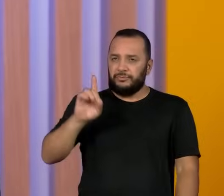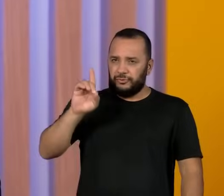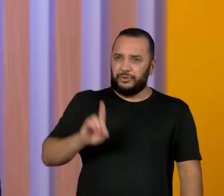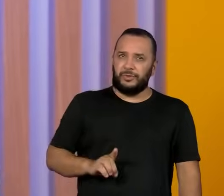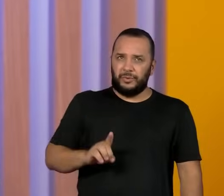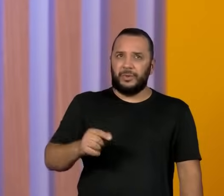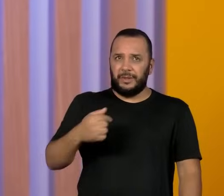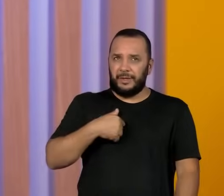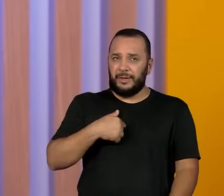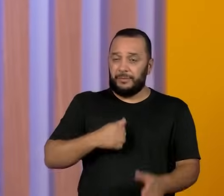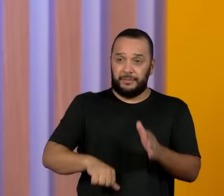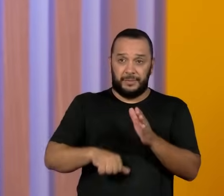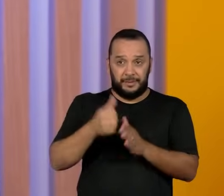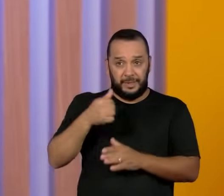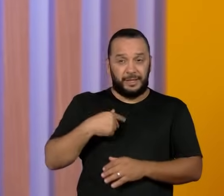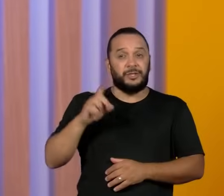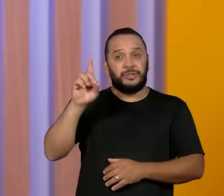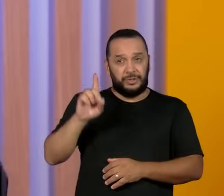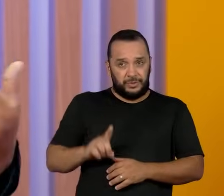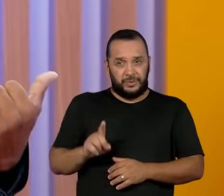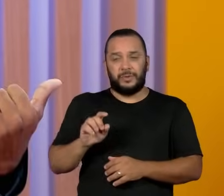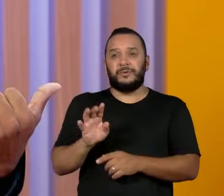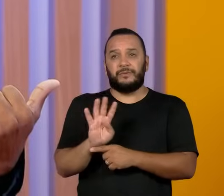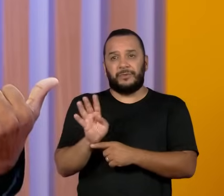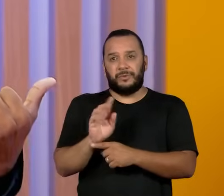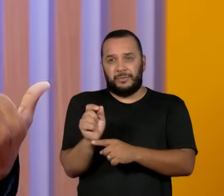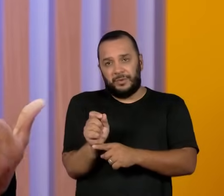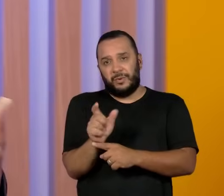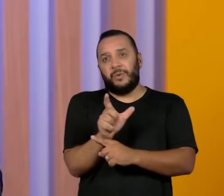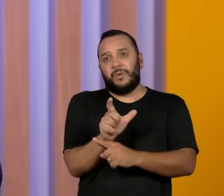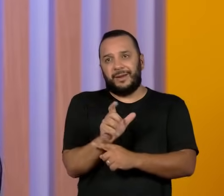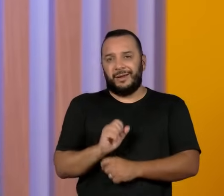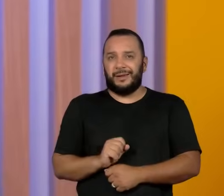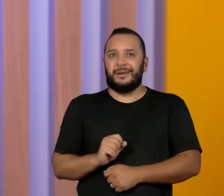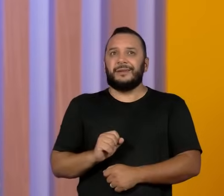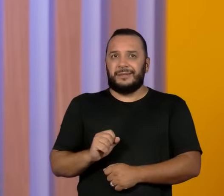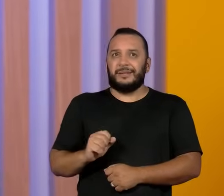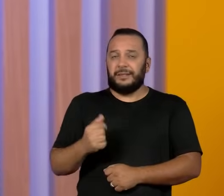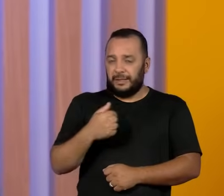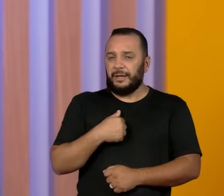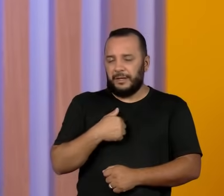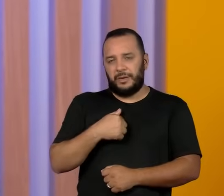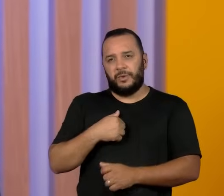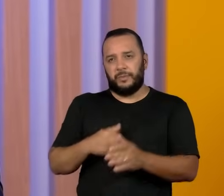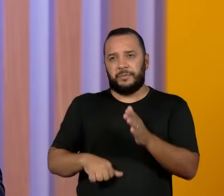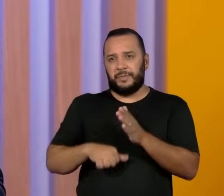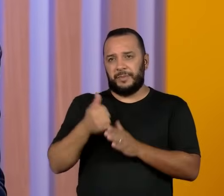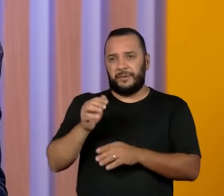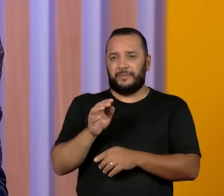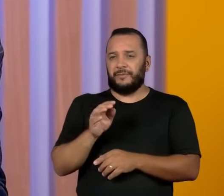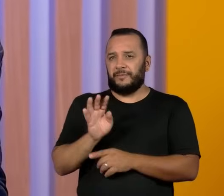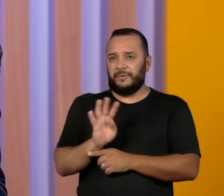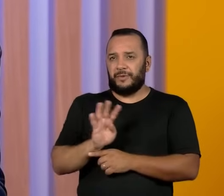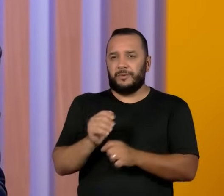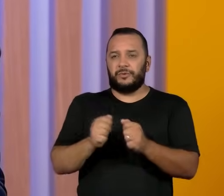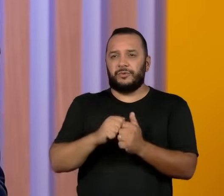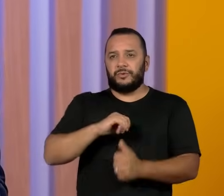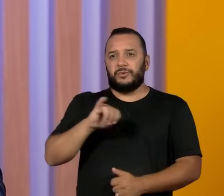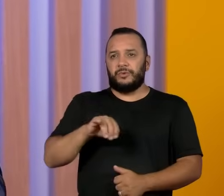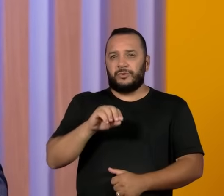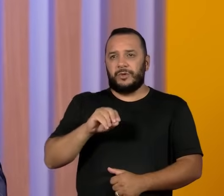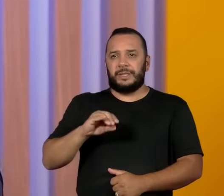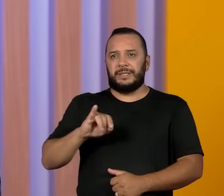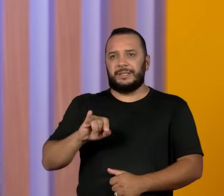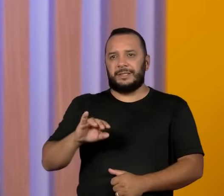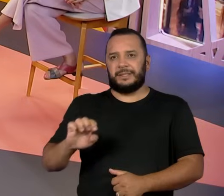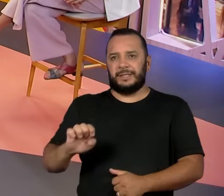estou na minha primeira direção de longa, acabei de vir do Ventana Sur com um primeiro filme, que eu dirijo com a Joyce Prado,